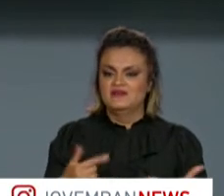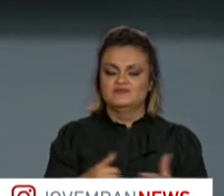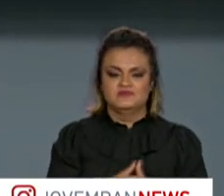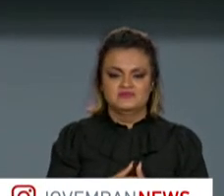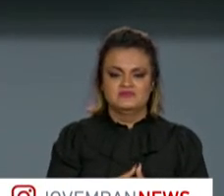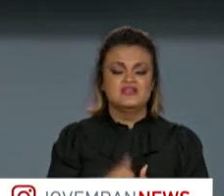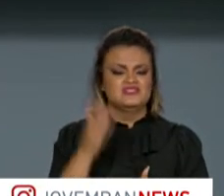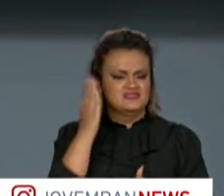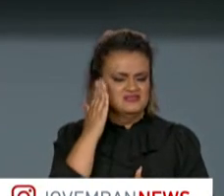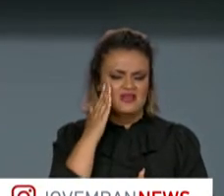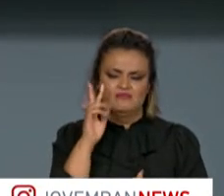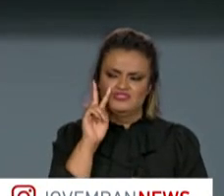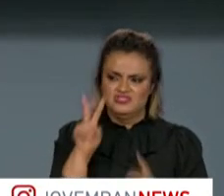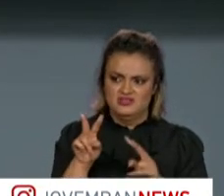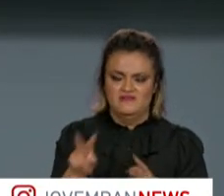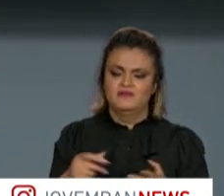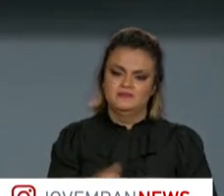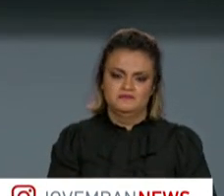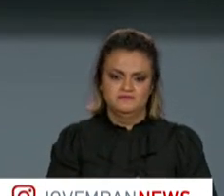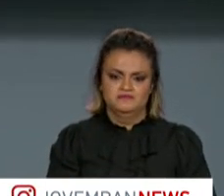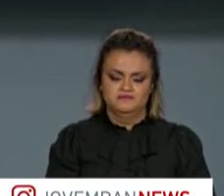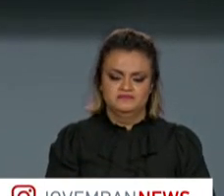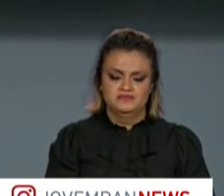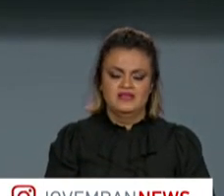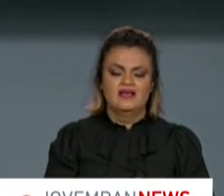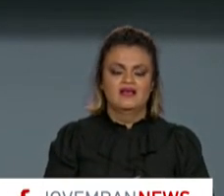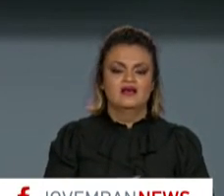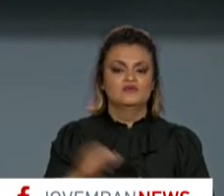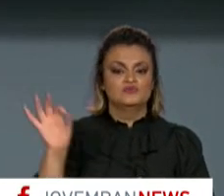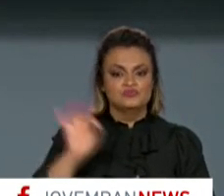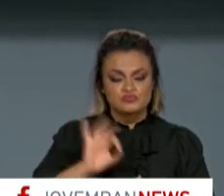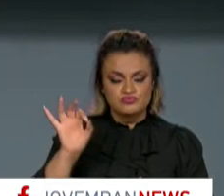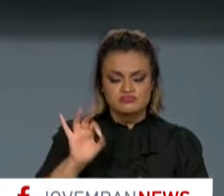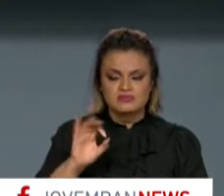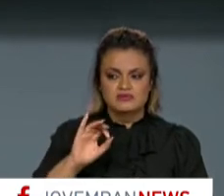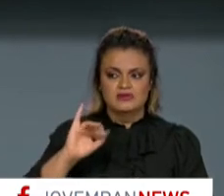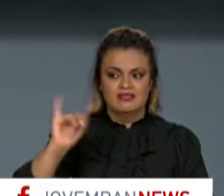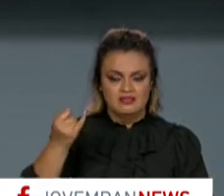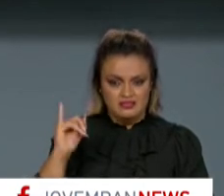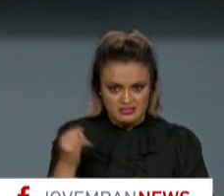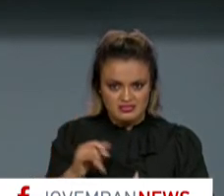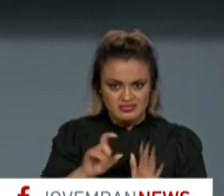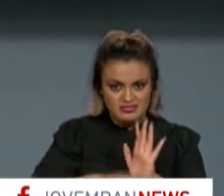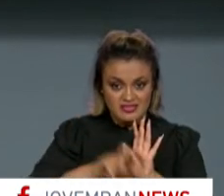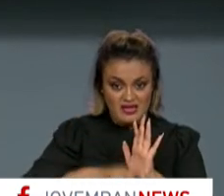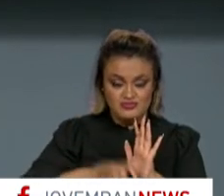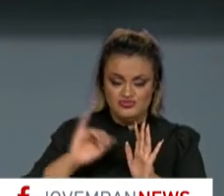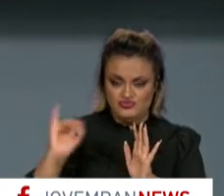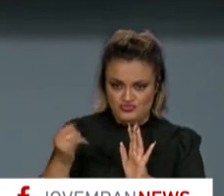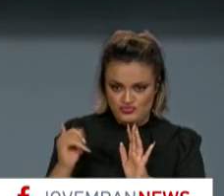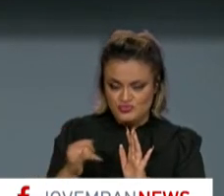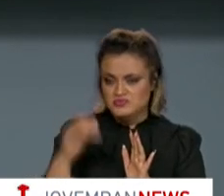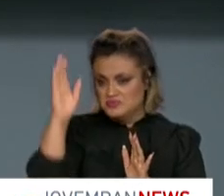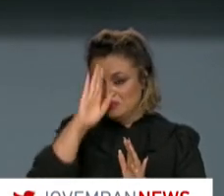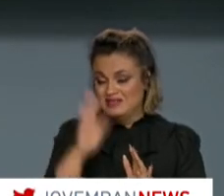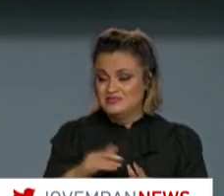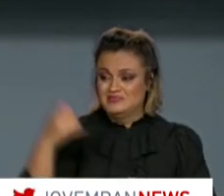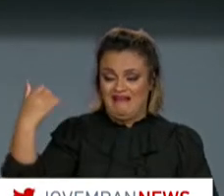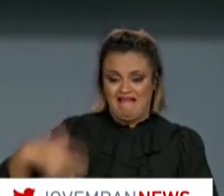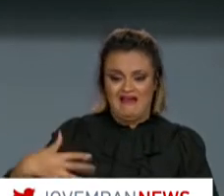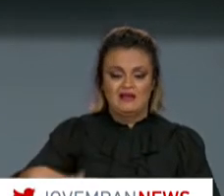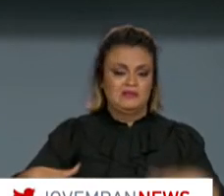nós sabemos e estamos acompanhando isso. As taxas de juros do Brasil são as mais altas do mundo, estão